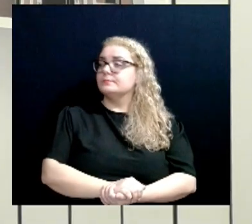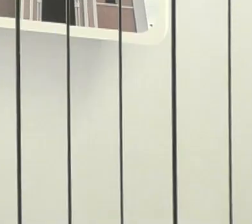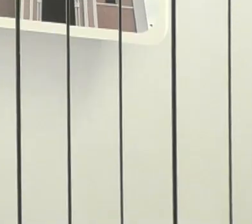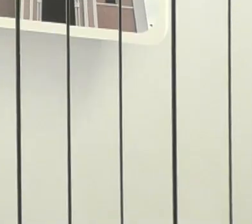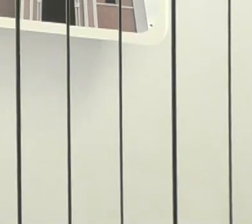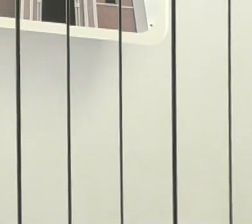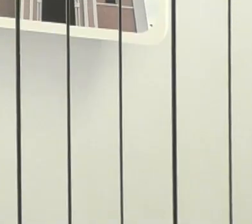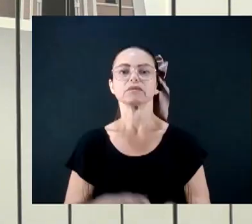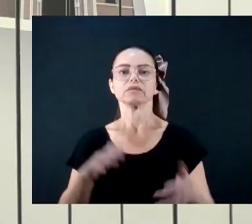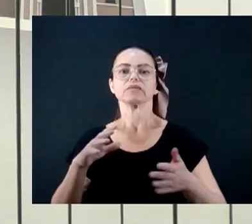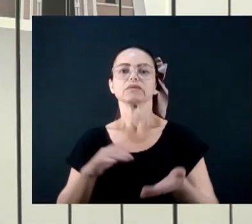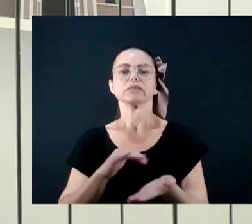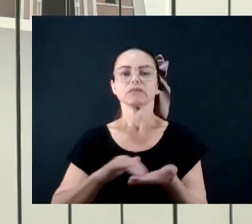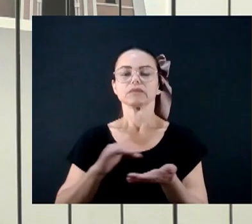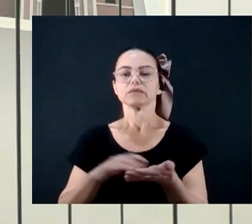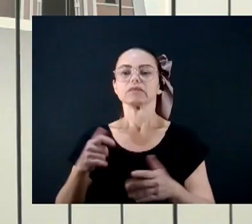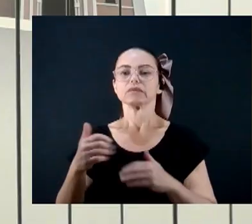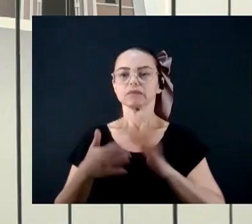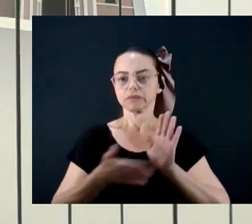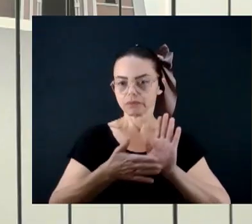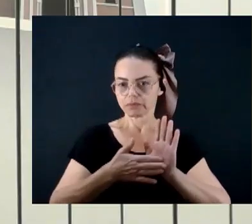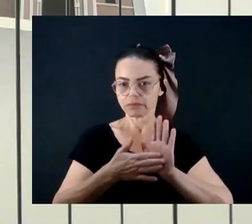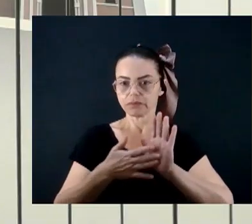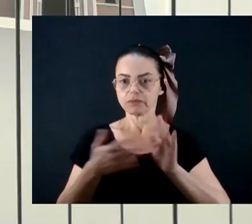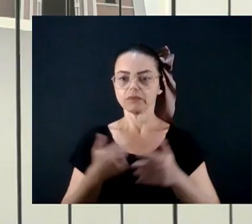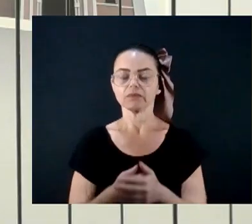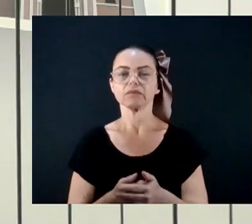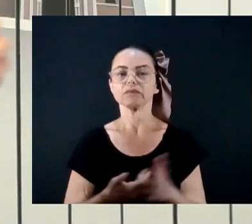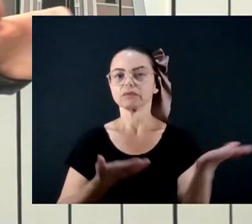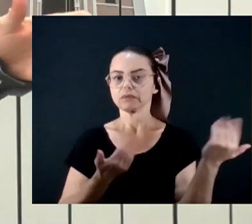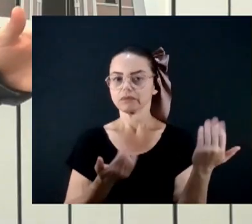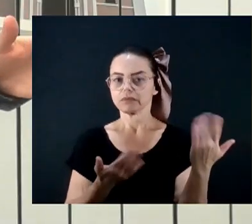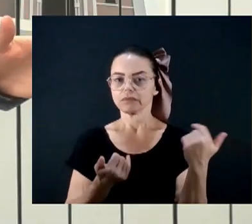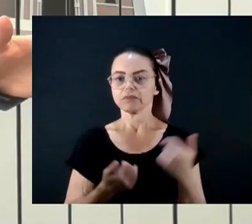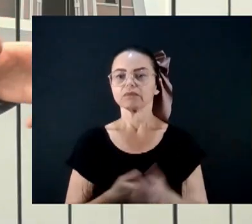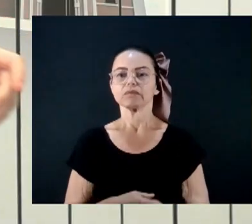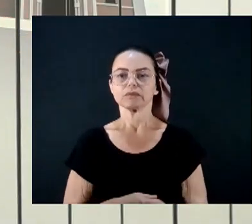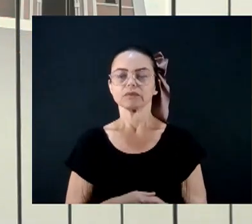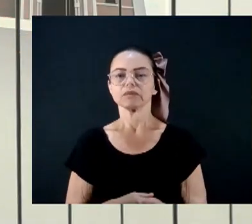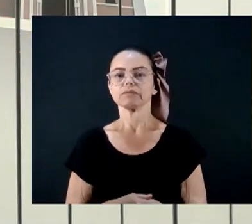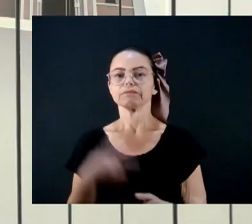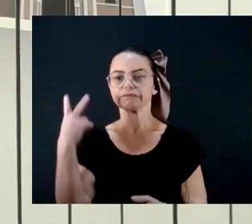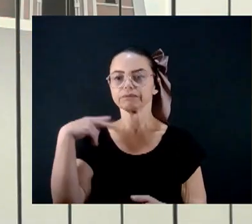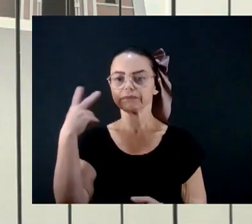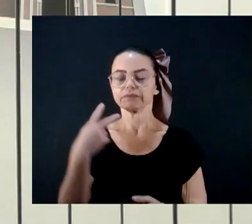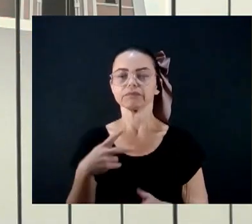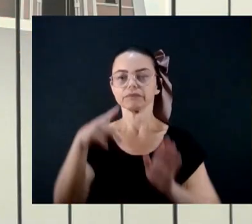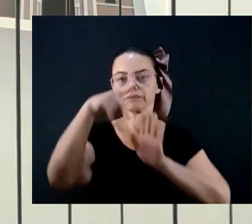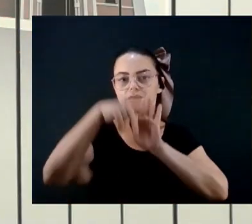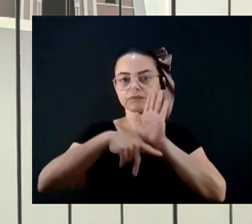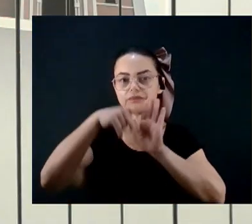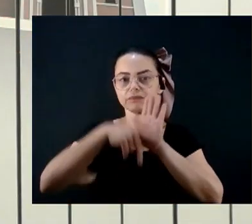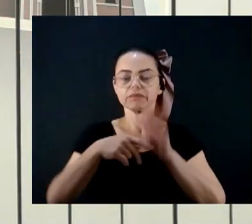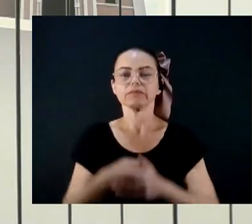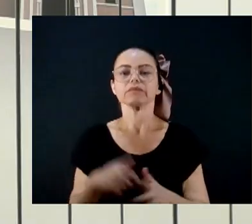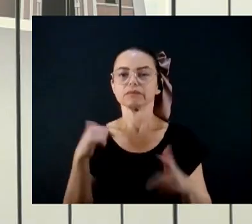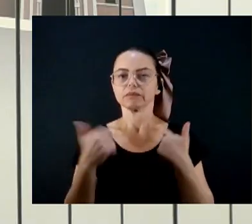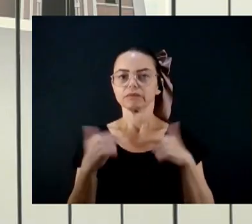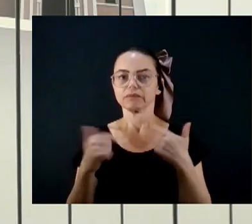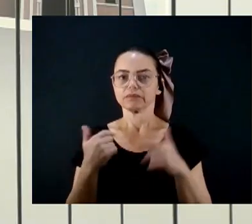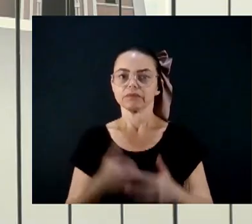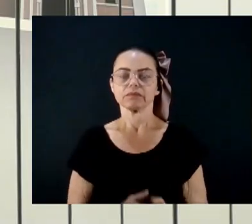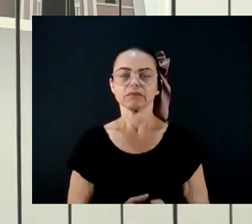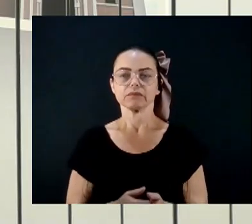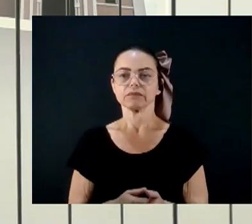Formatar propostas trazidas pelos jovens vereadores como projetos de lei. Este foi o trabalho realizado no